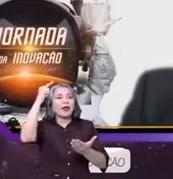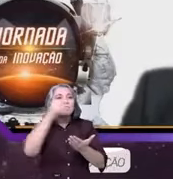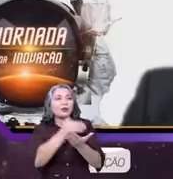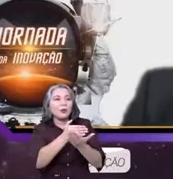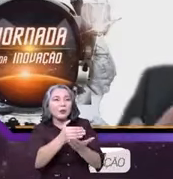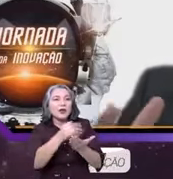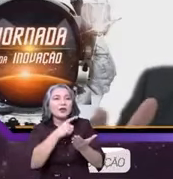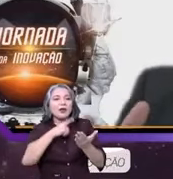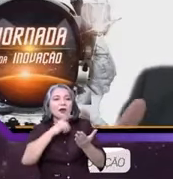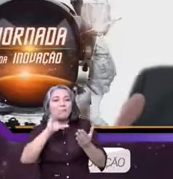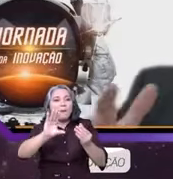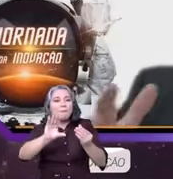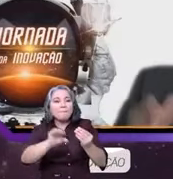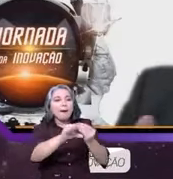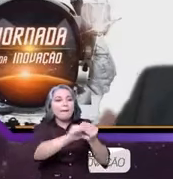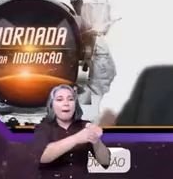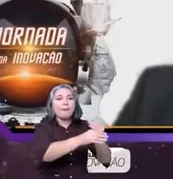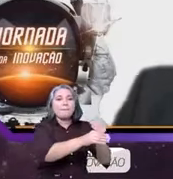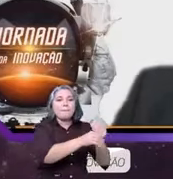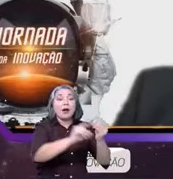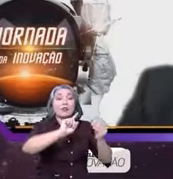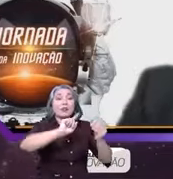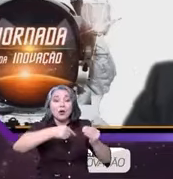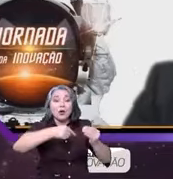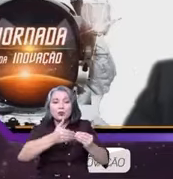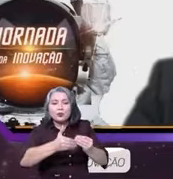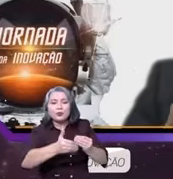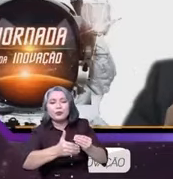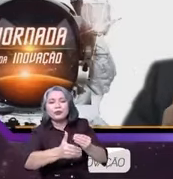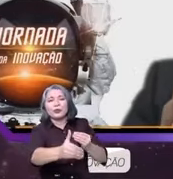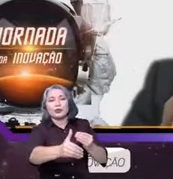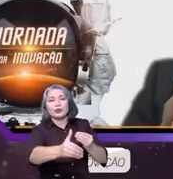essa ideia, e durante esse processo de